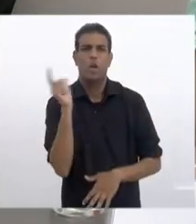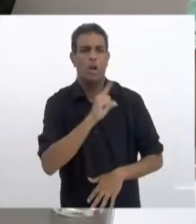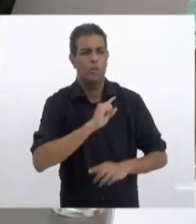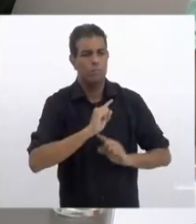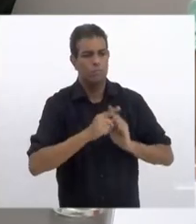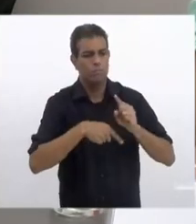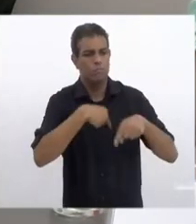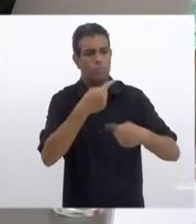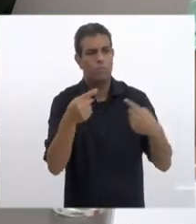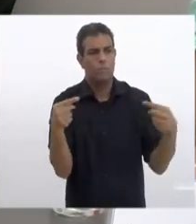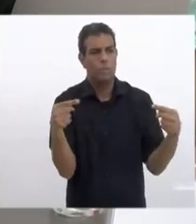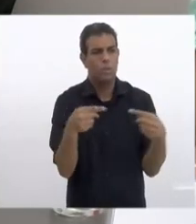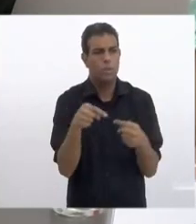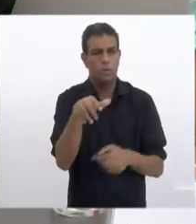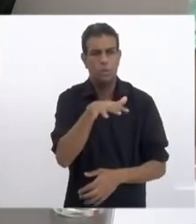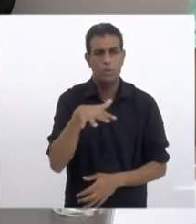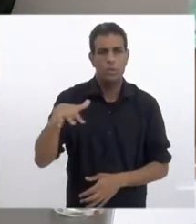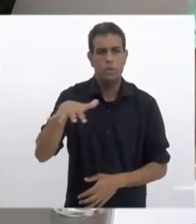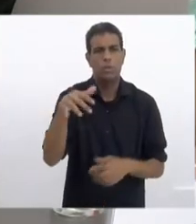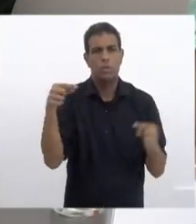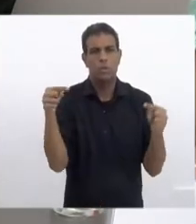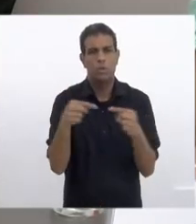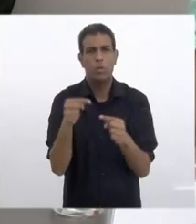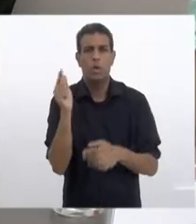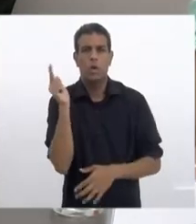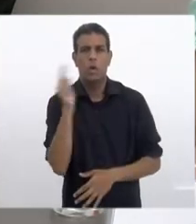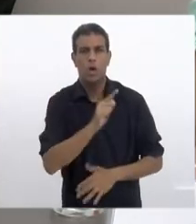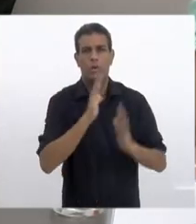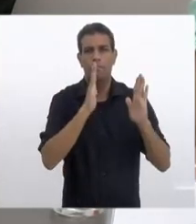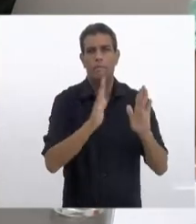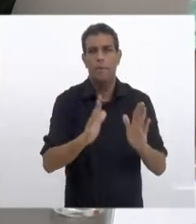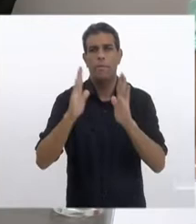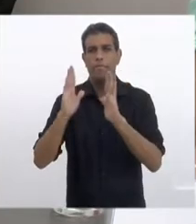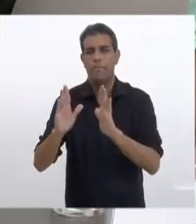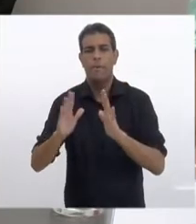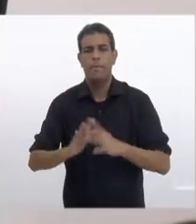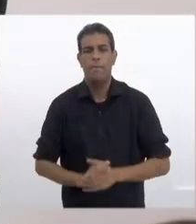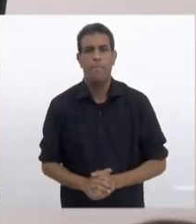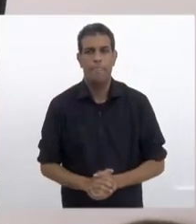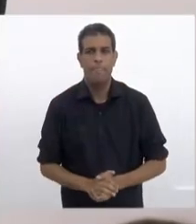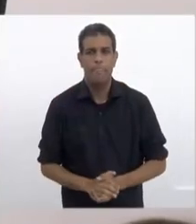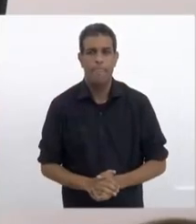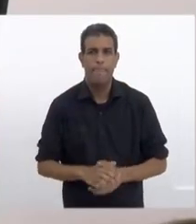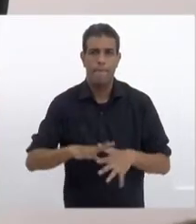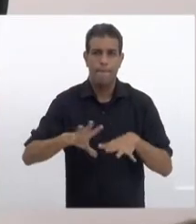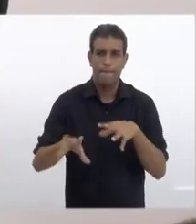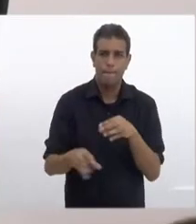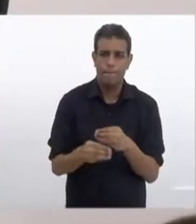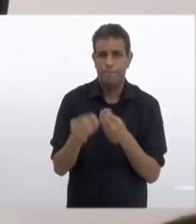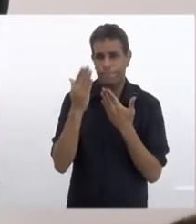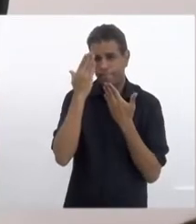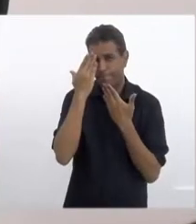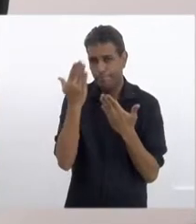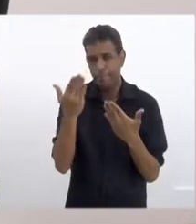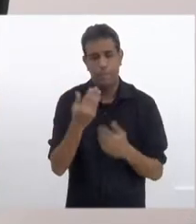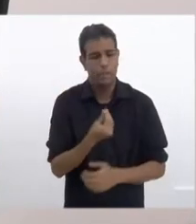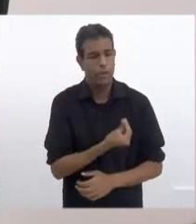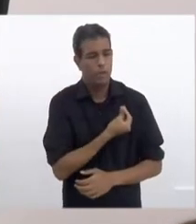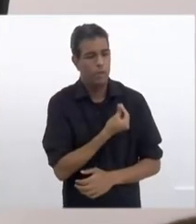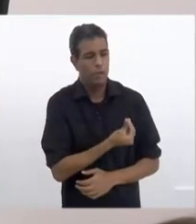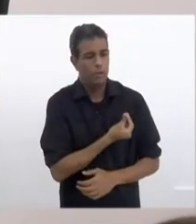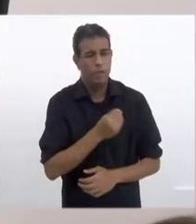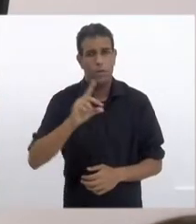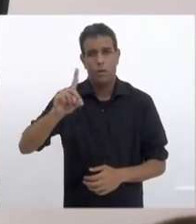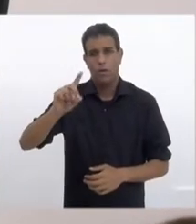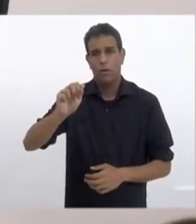mais irrigável no território, para que as pessoas possam ter mais acesso. Quero até, inclusive, agradecer a presença do